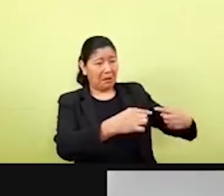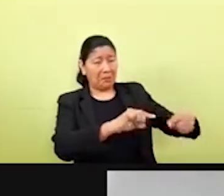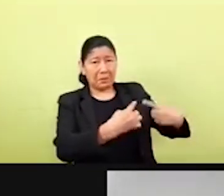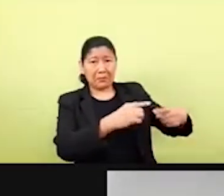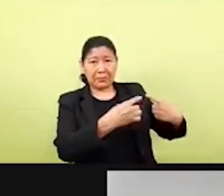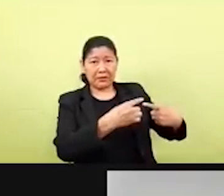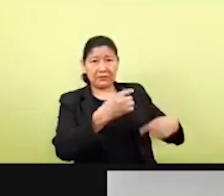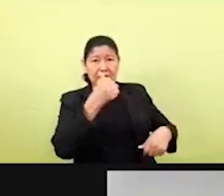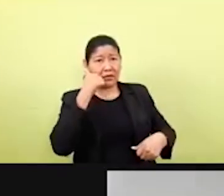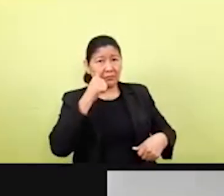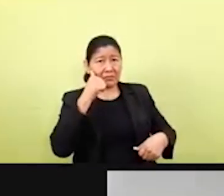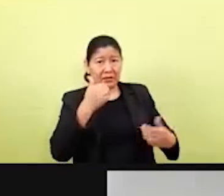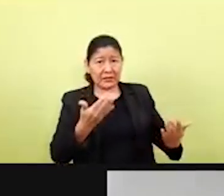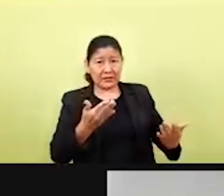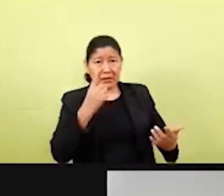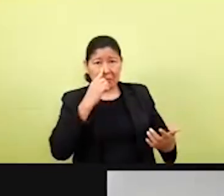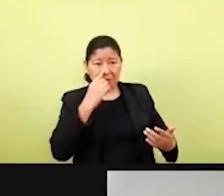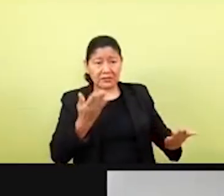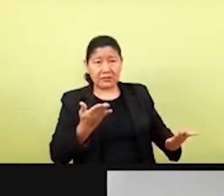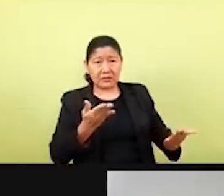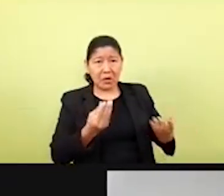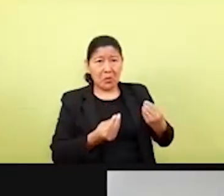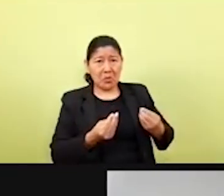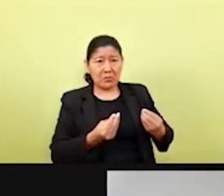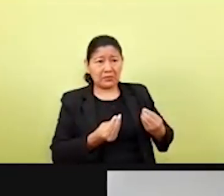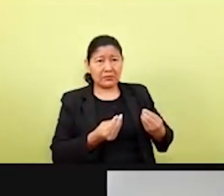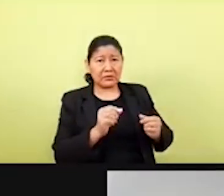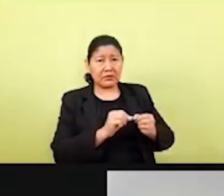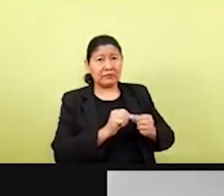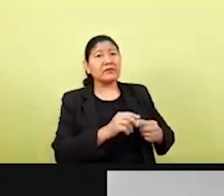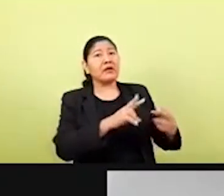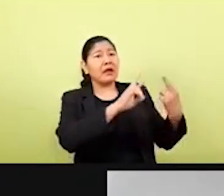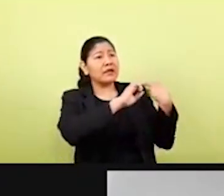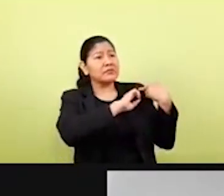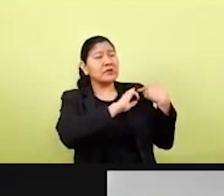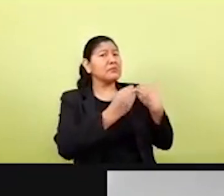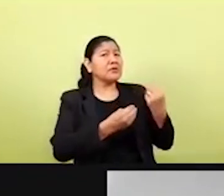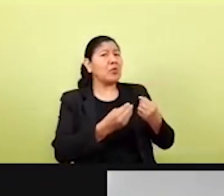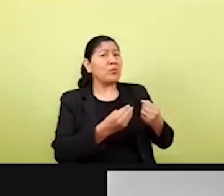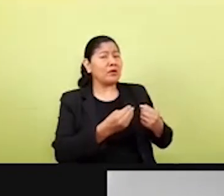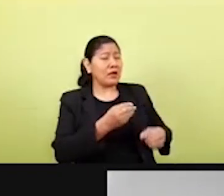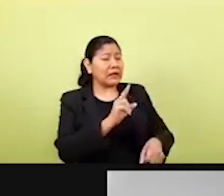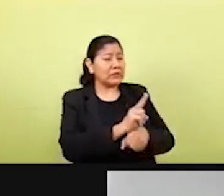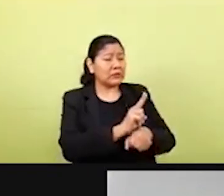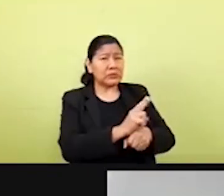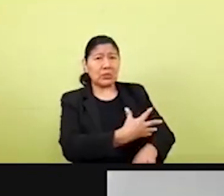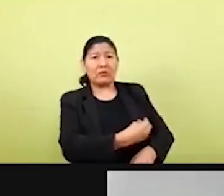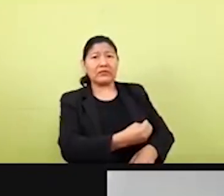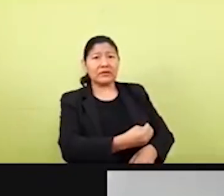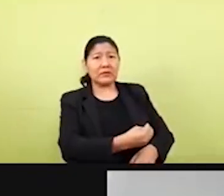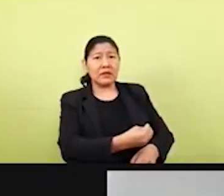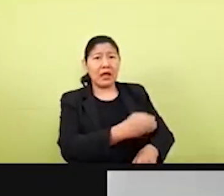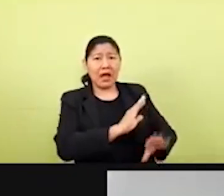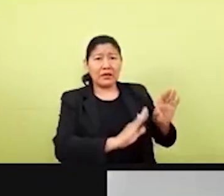acolhimento, né? Existe uma sociedade que culpabiliza, que responsabiliza essa mulher pelo que ela está sofrendo, muitas